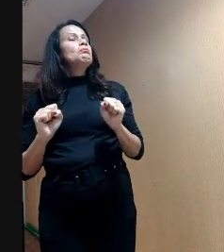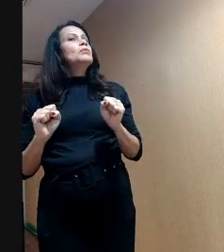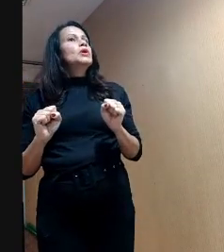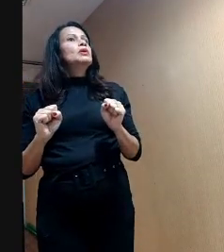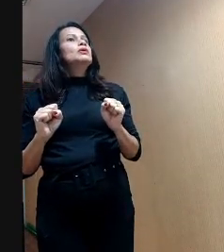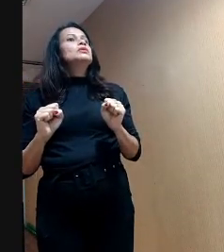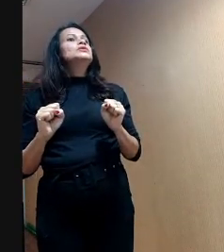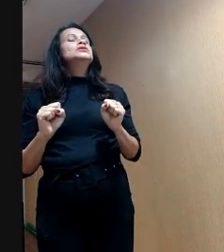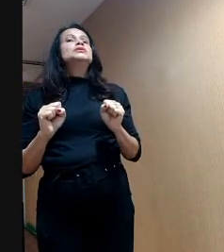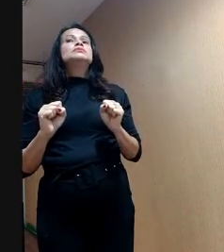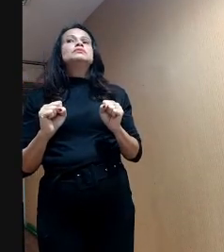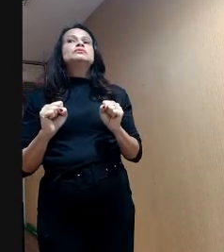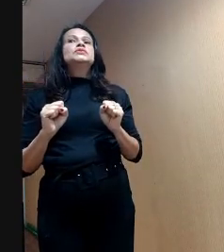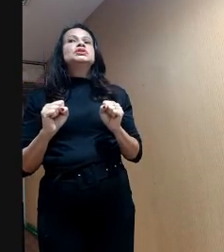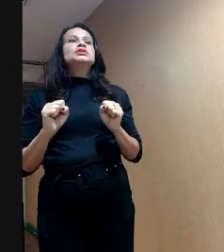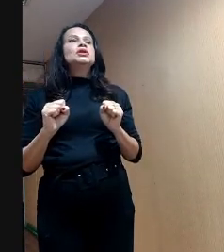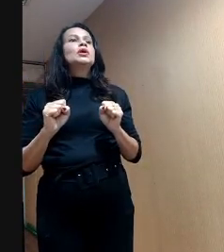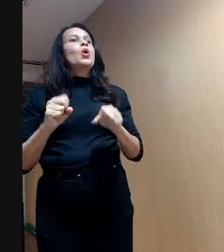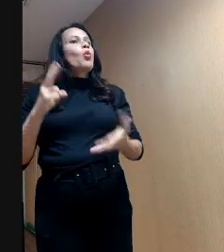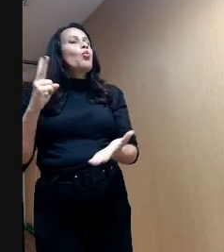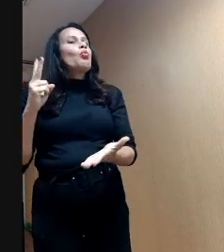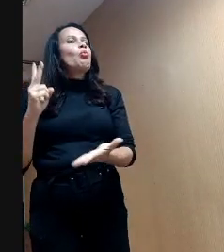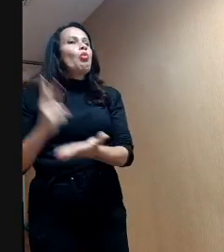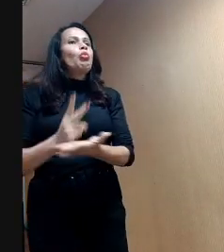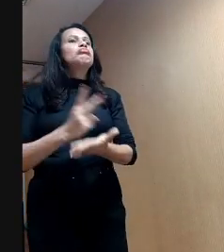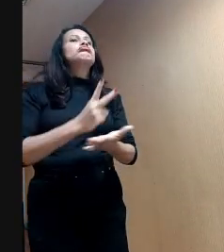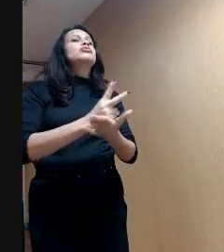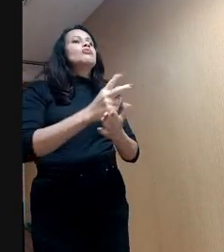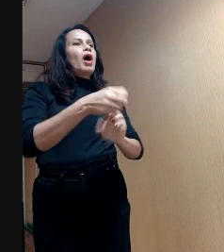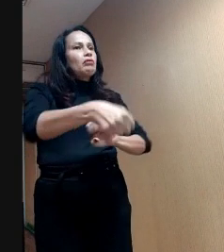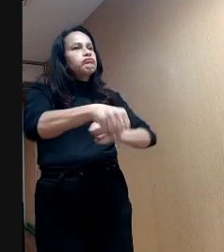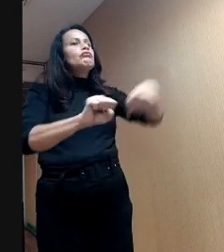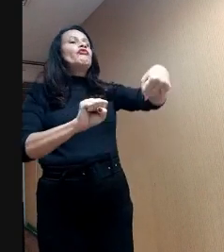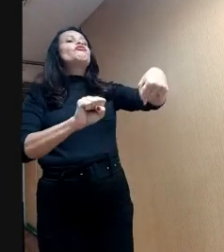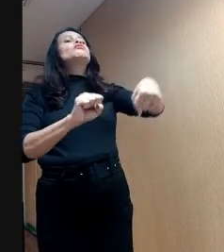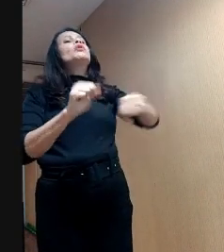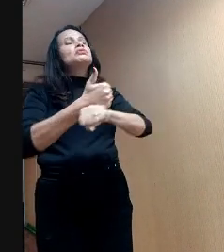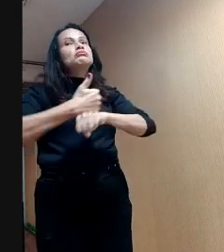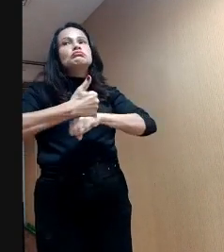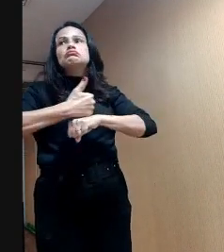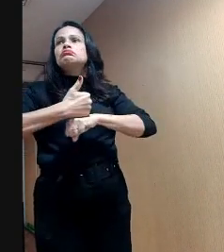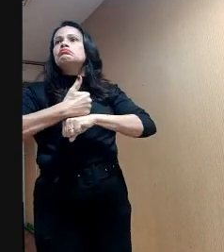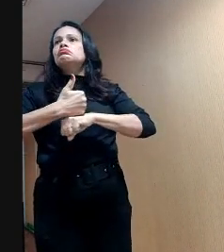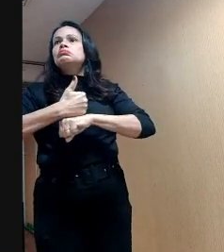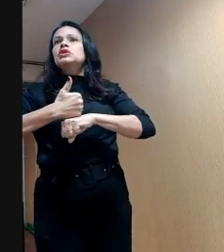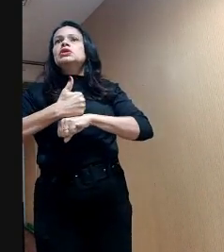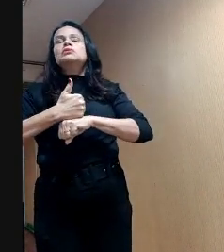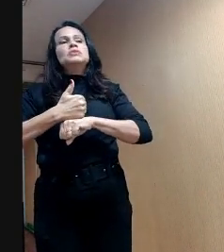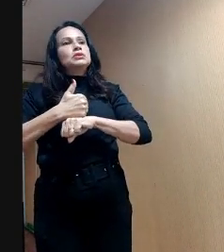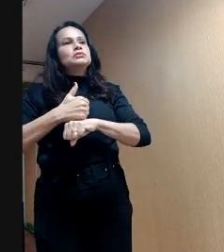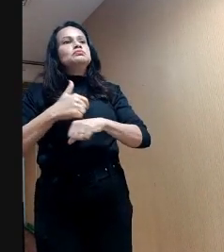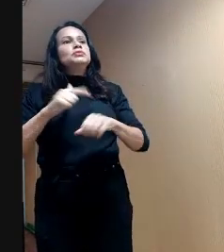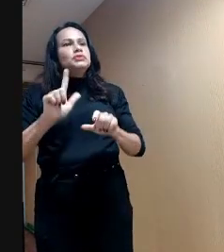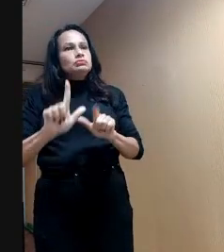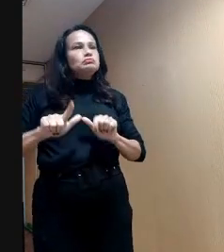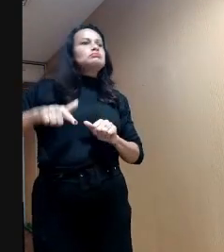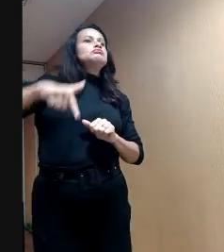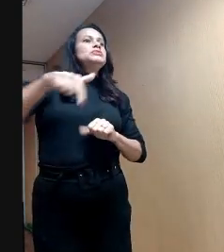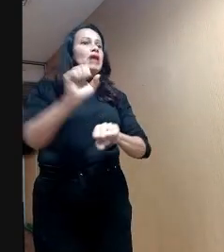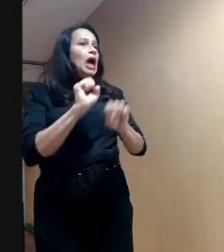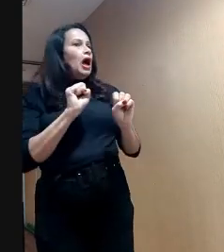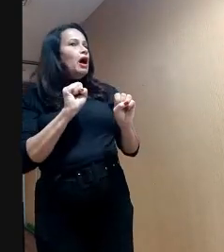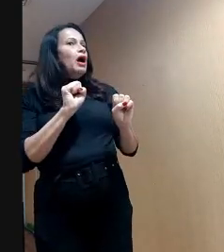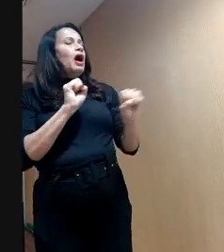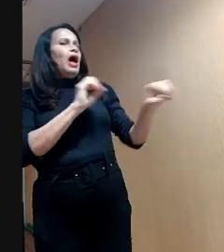gerar profissionais com a expertise, com a condição de fortalecer a educação no